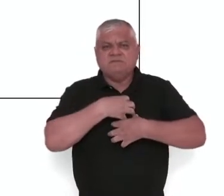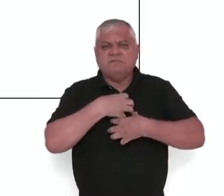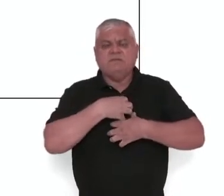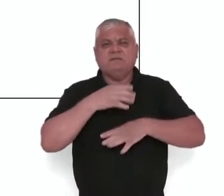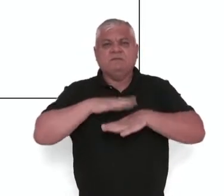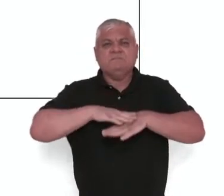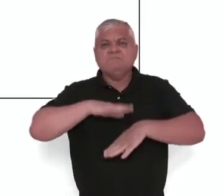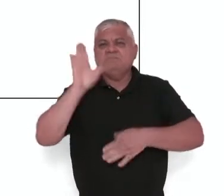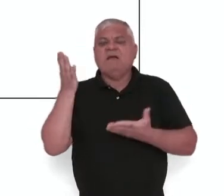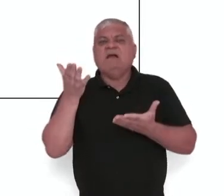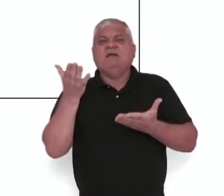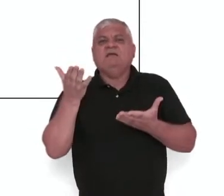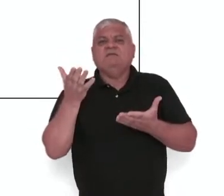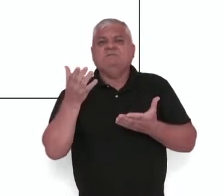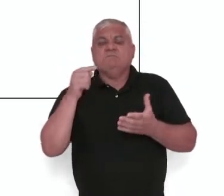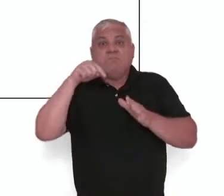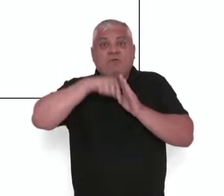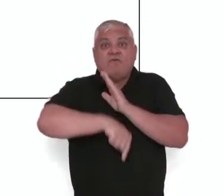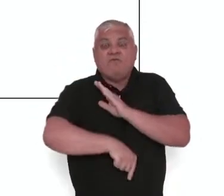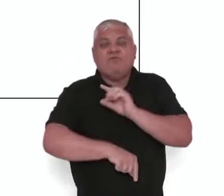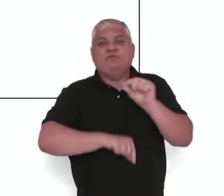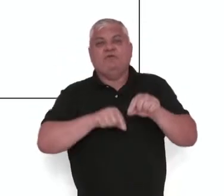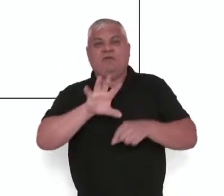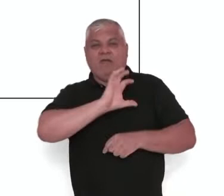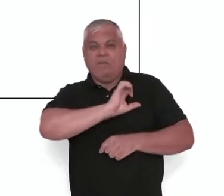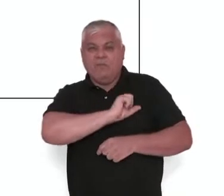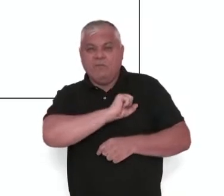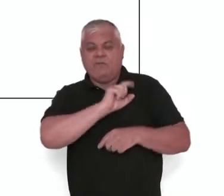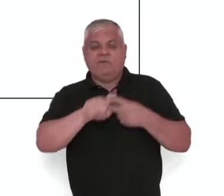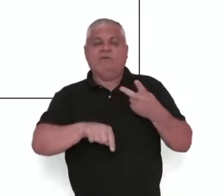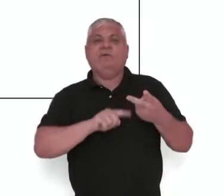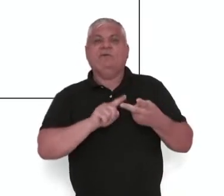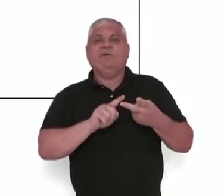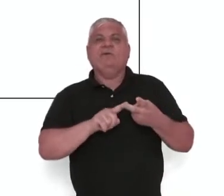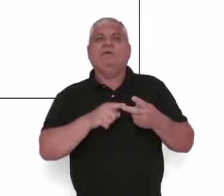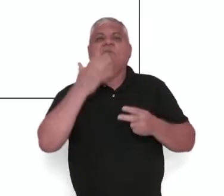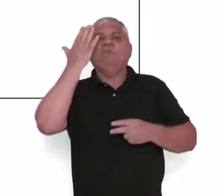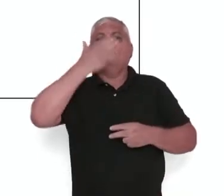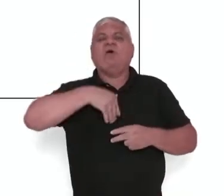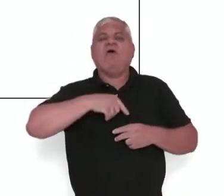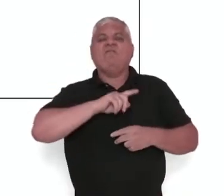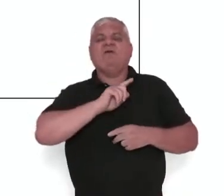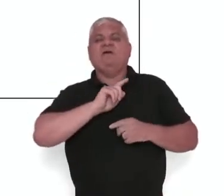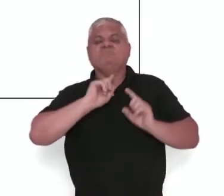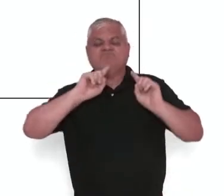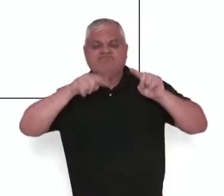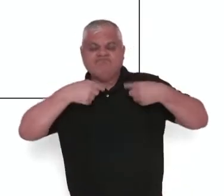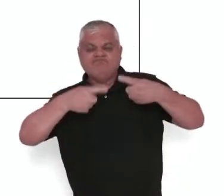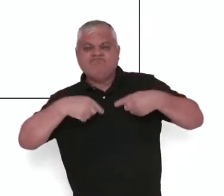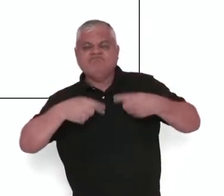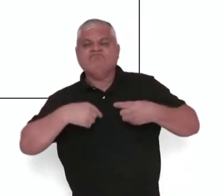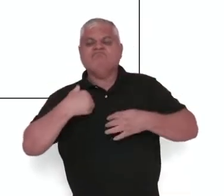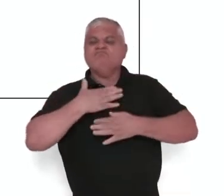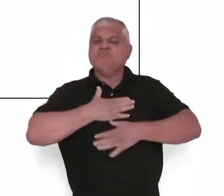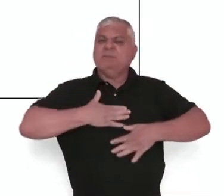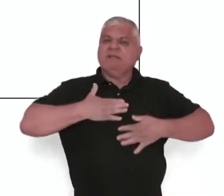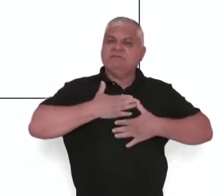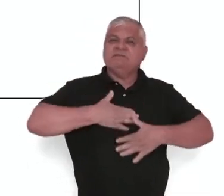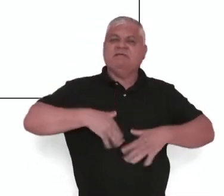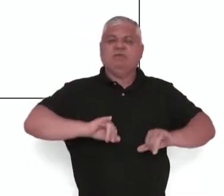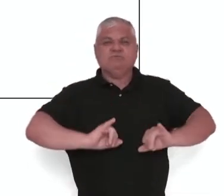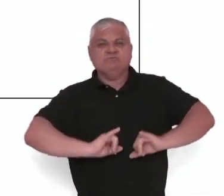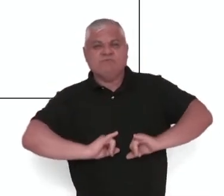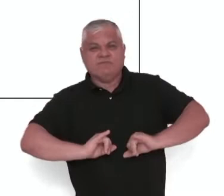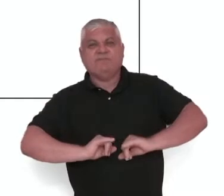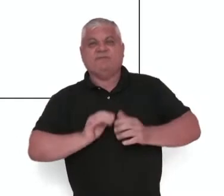mais complexos que existem, ou seja, o amor, que nos provoca tanto prazer e sofrimento ao mesmo tempo. O